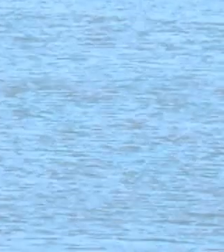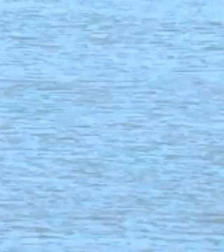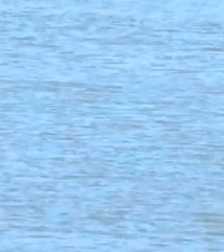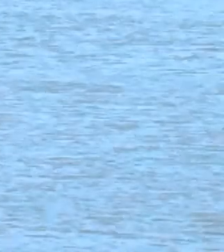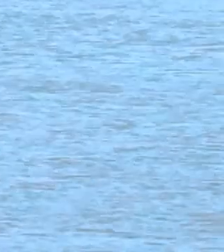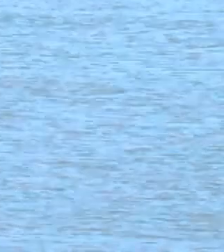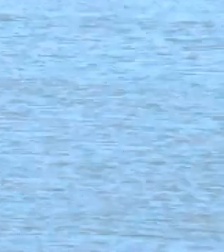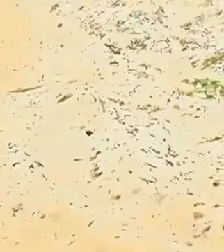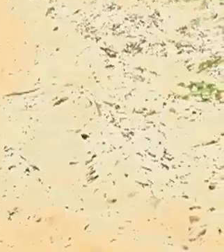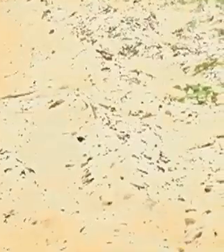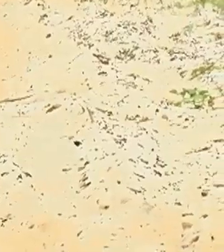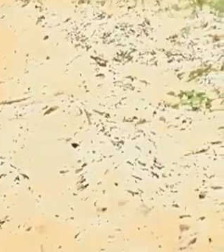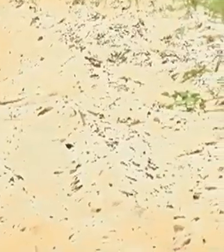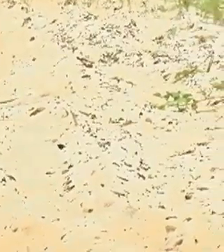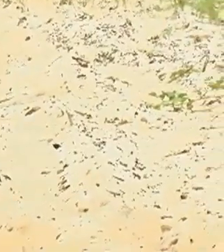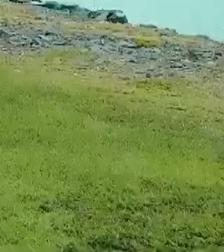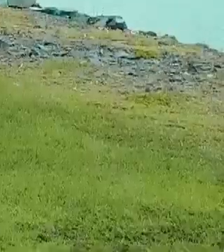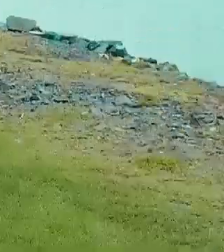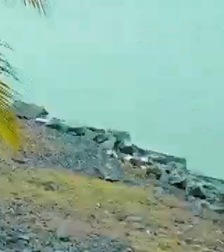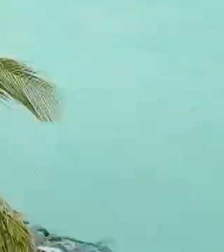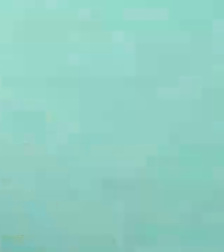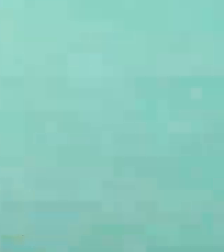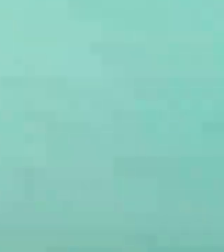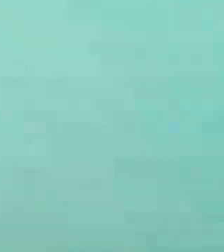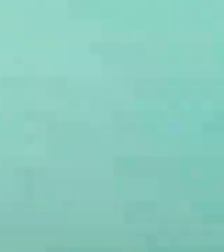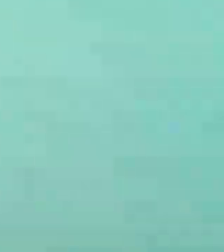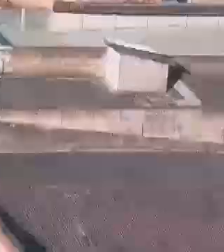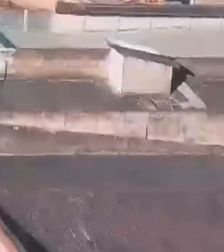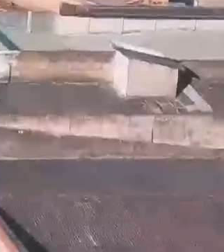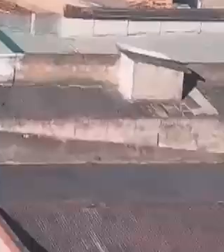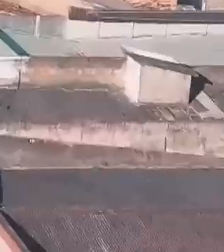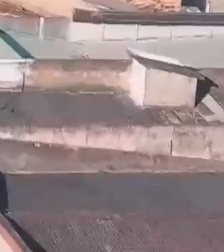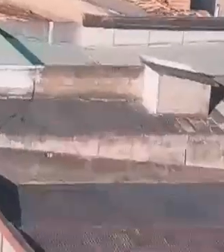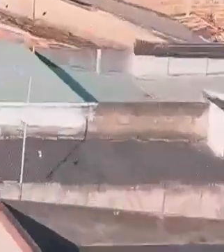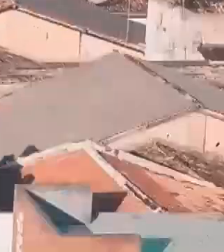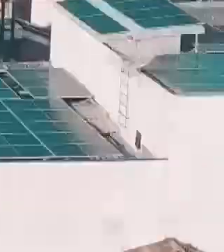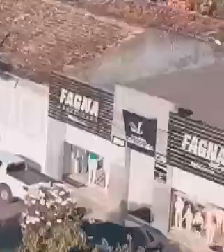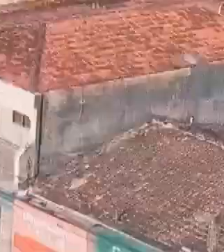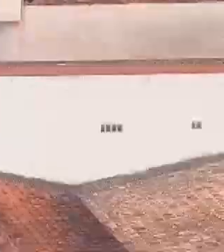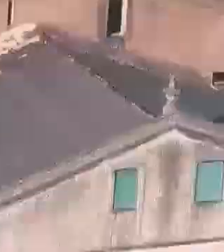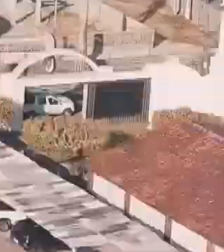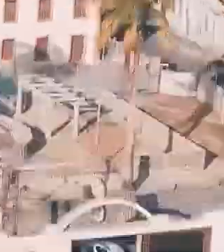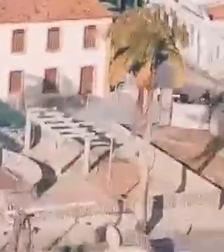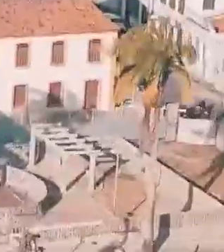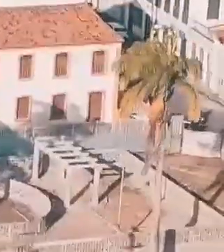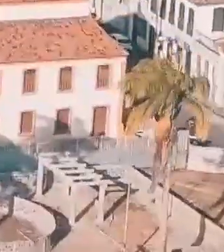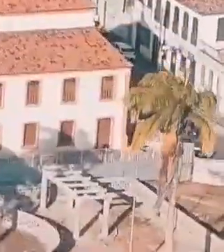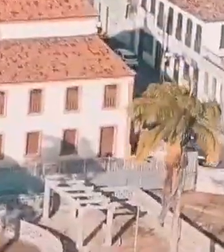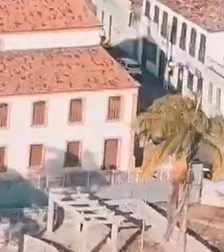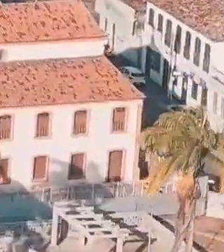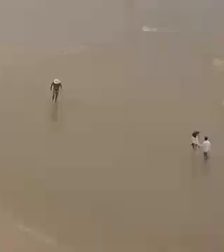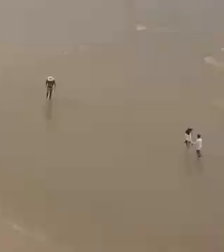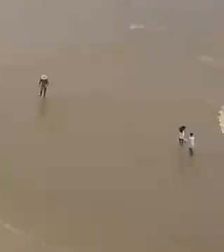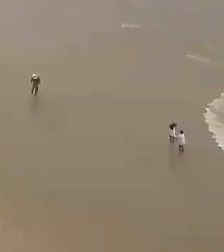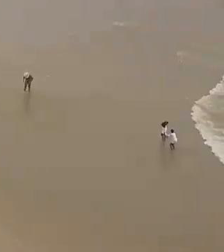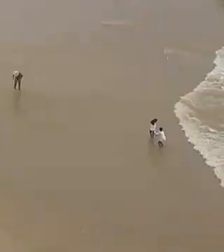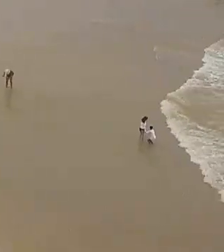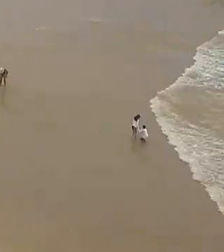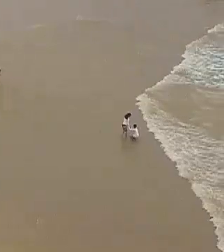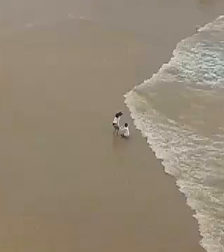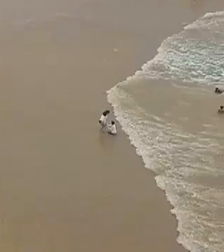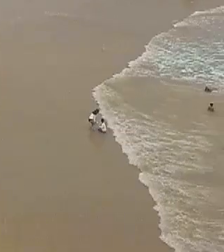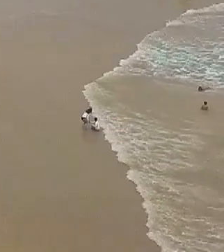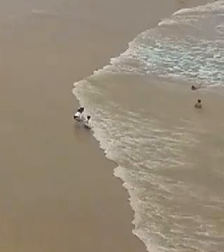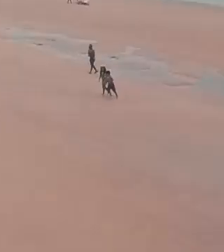empresas, hotéis, pousadas, bares e restaurantes, o município de Estância está pronto para crescer e suprir